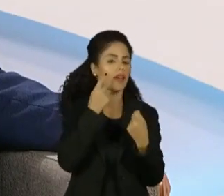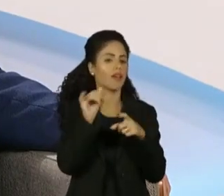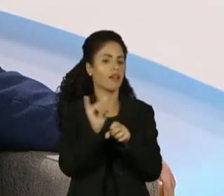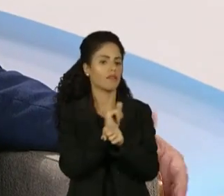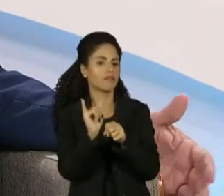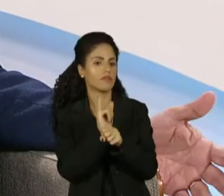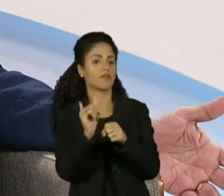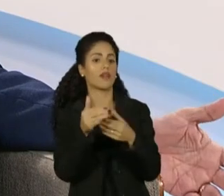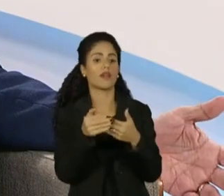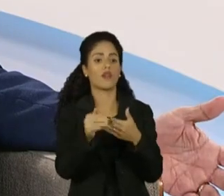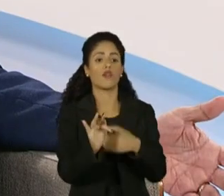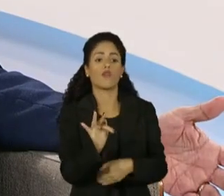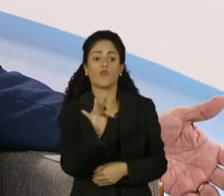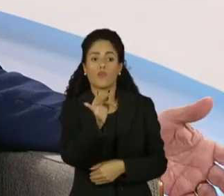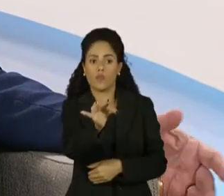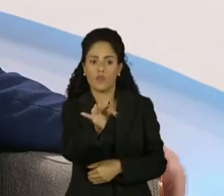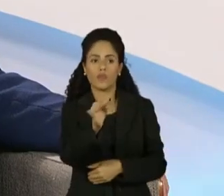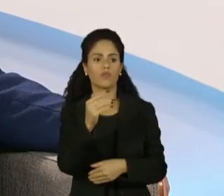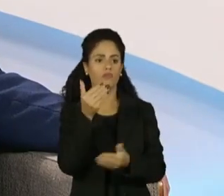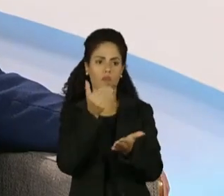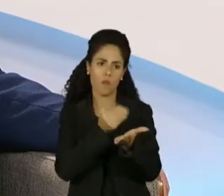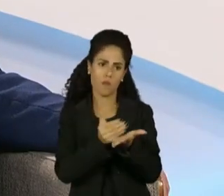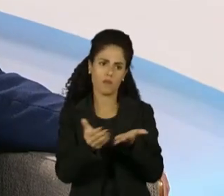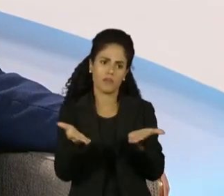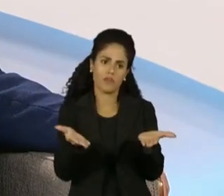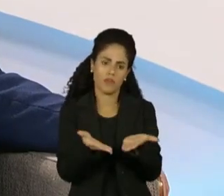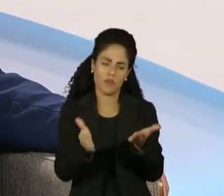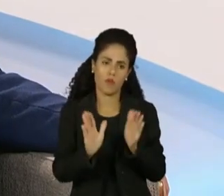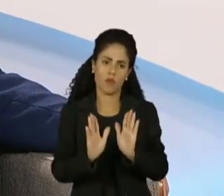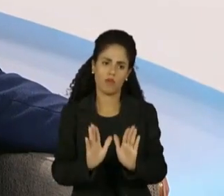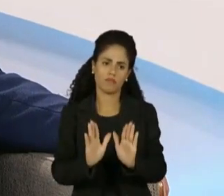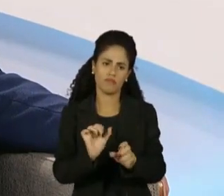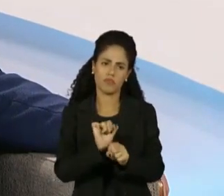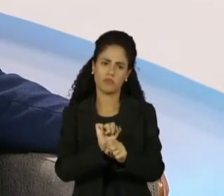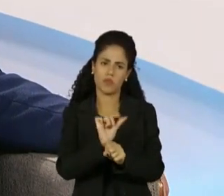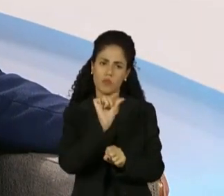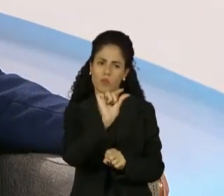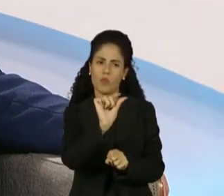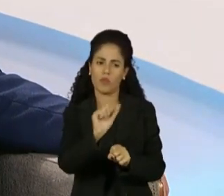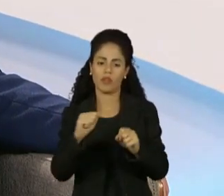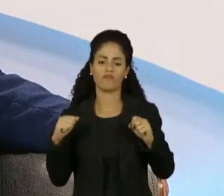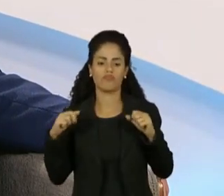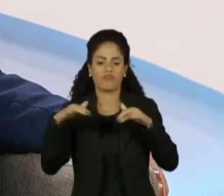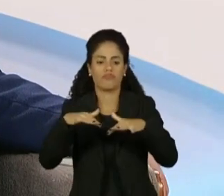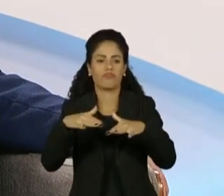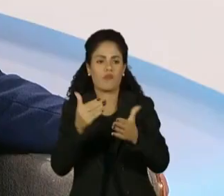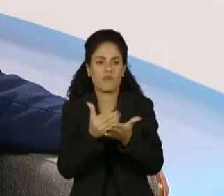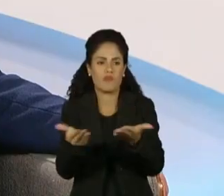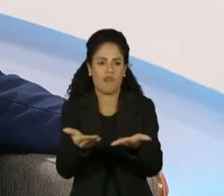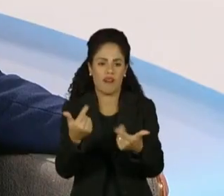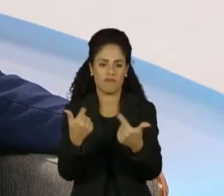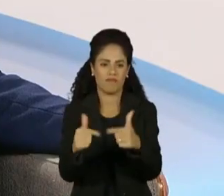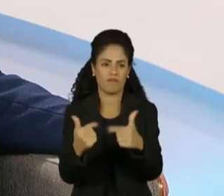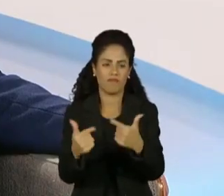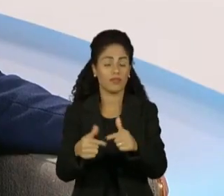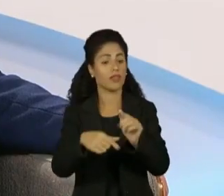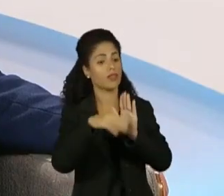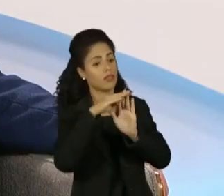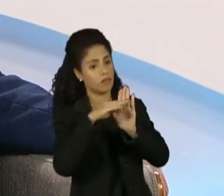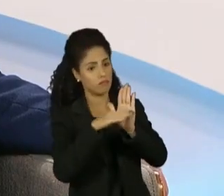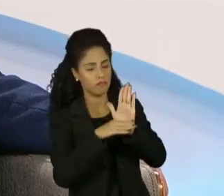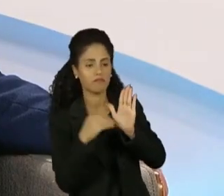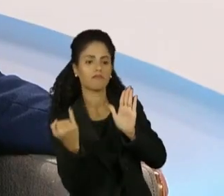dessa sucessão. Nós estamos no início do ano ainda, do ano legislativo. E, para nós, o mais importante é uma pauta